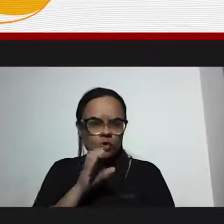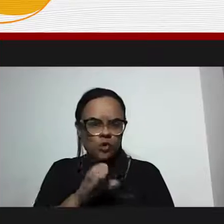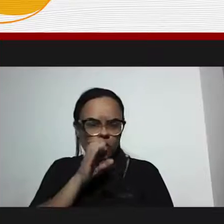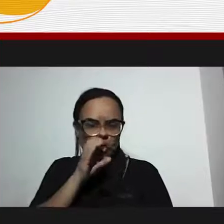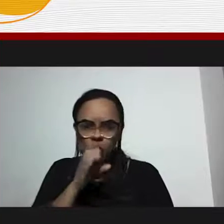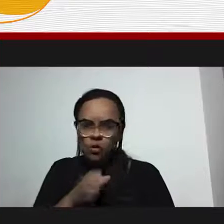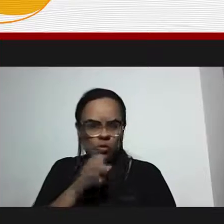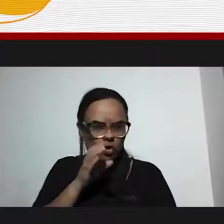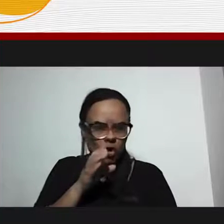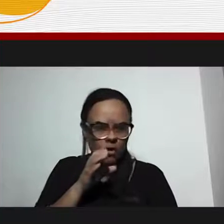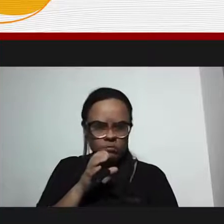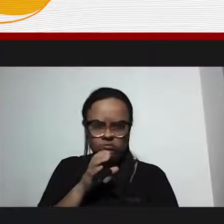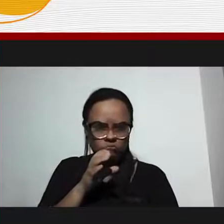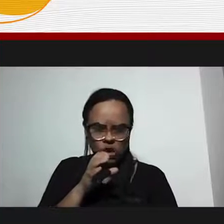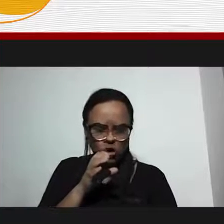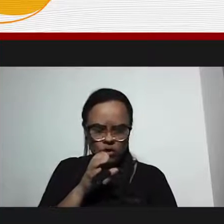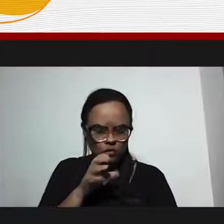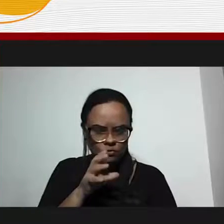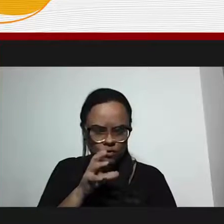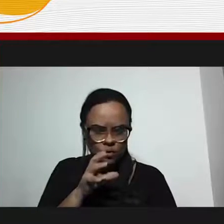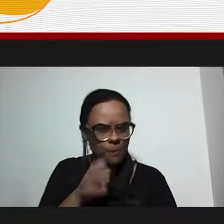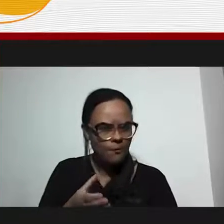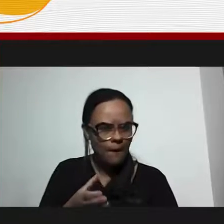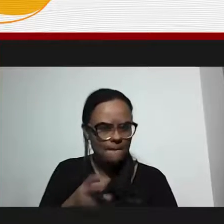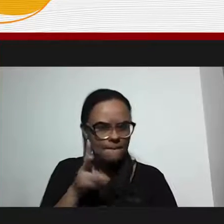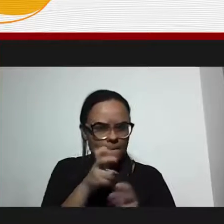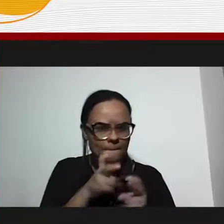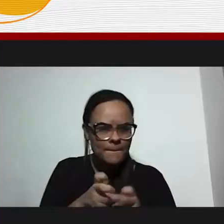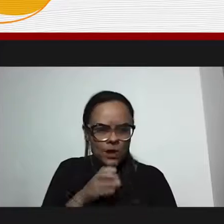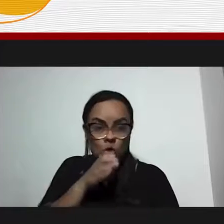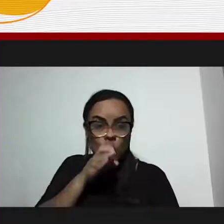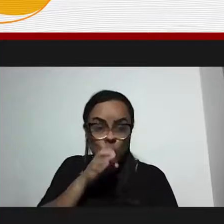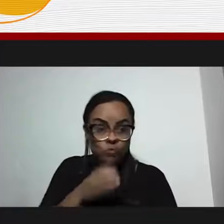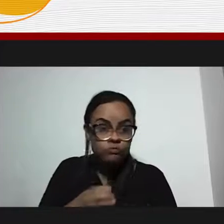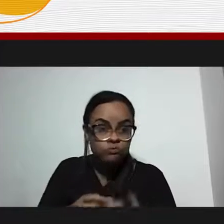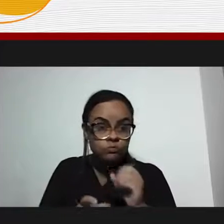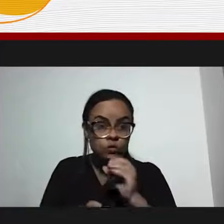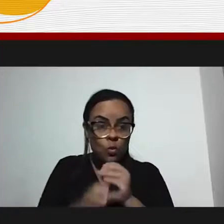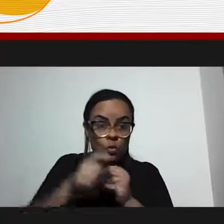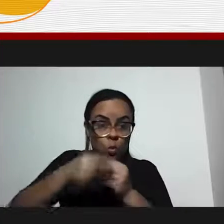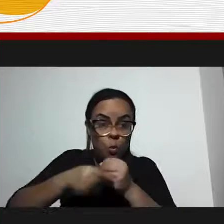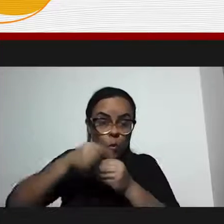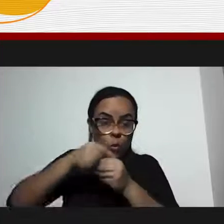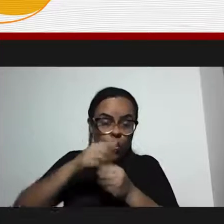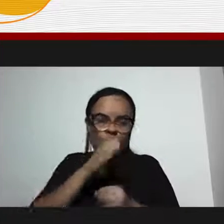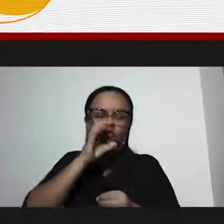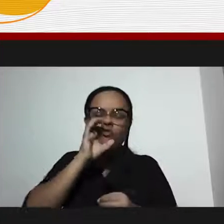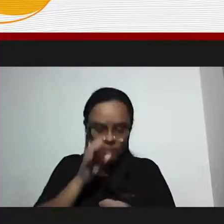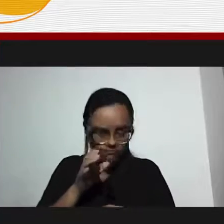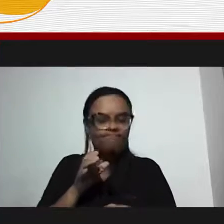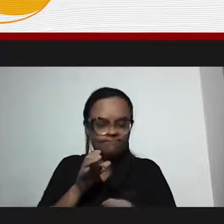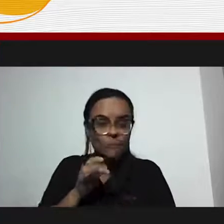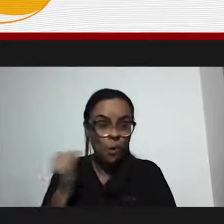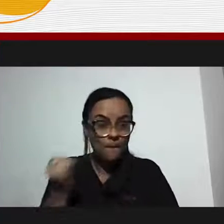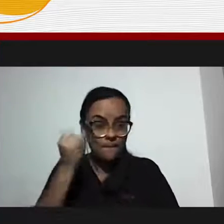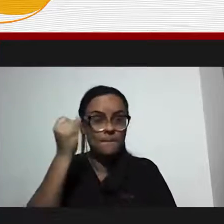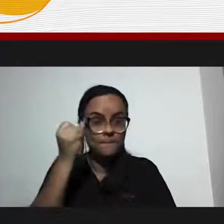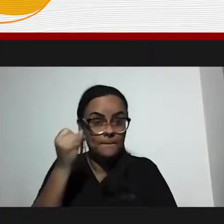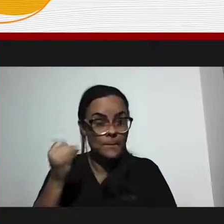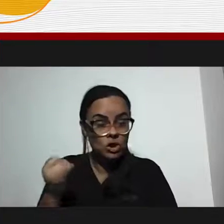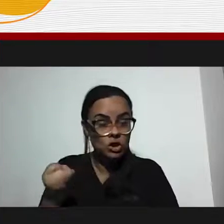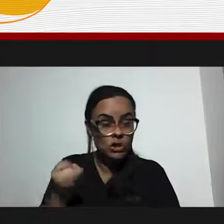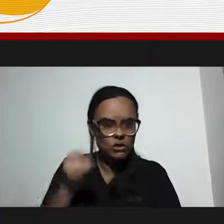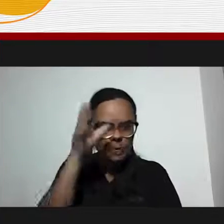Eu sempre via ele cheio. Eu sempre dava importância para a galera que me acolhia, né? E na